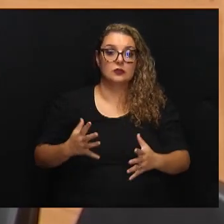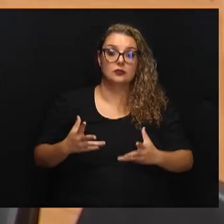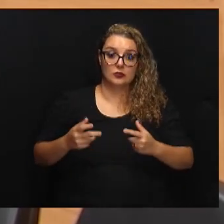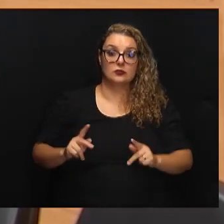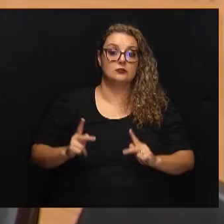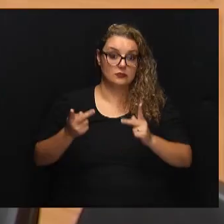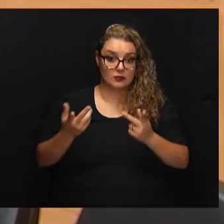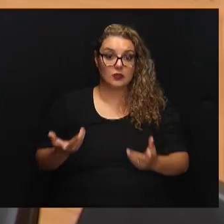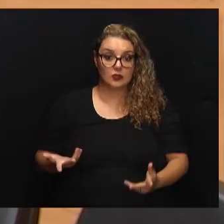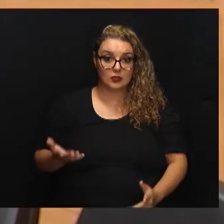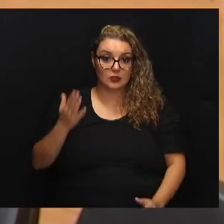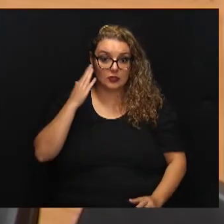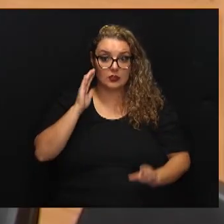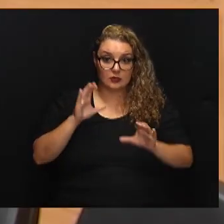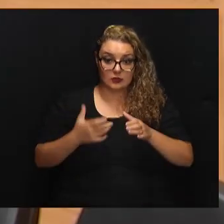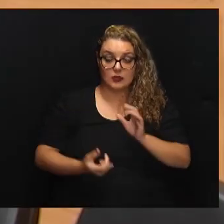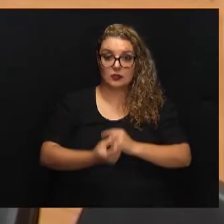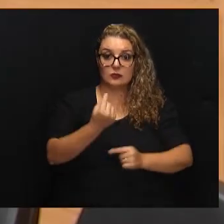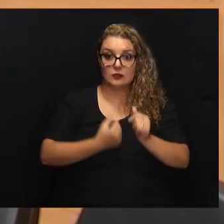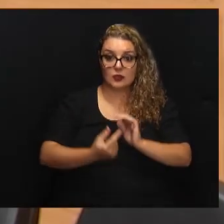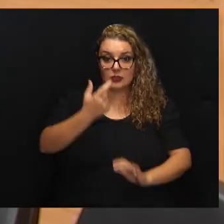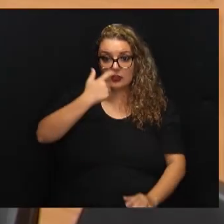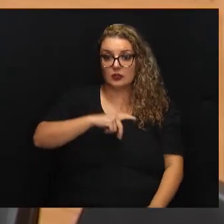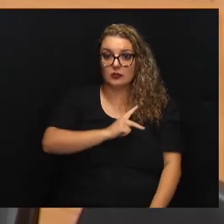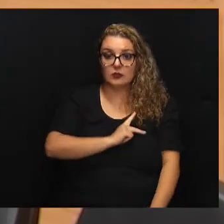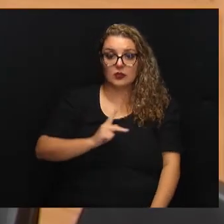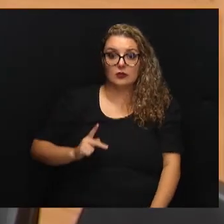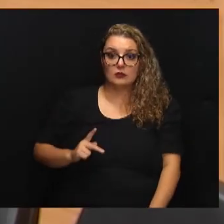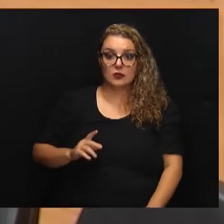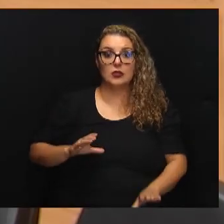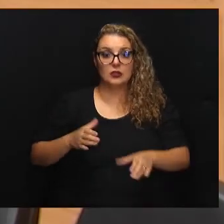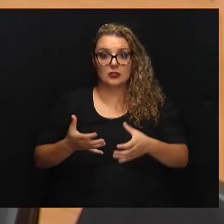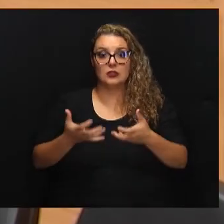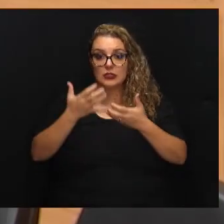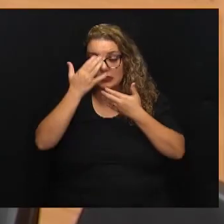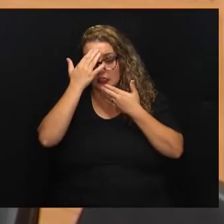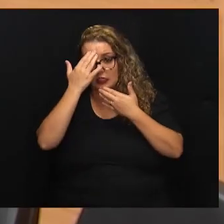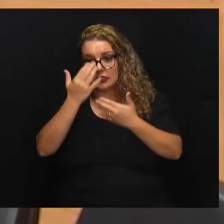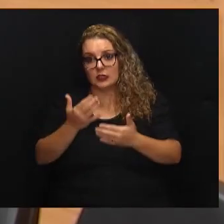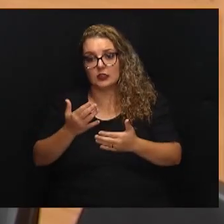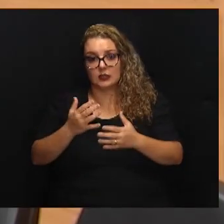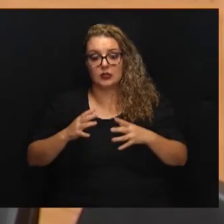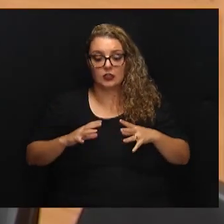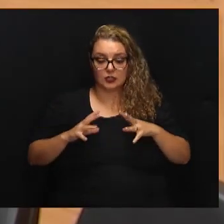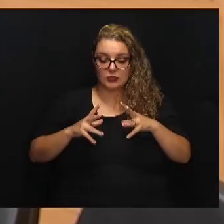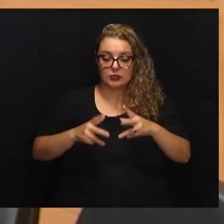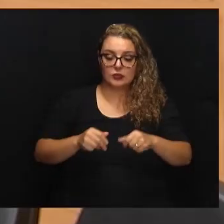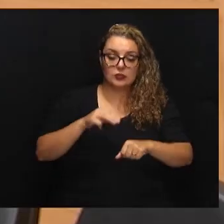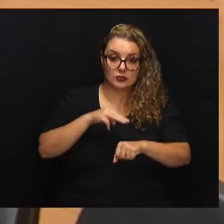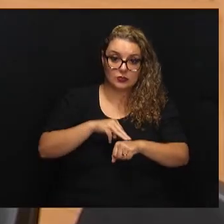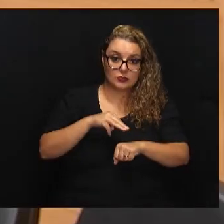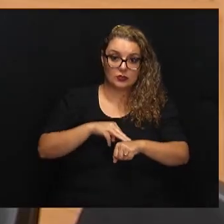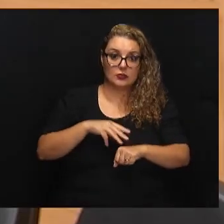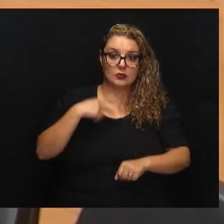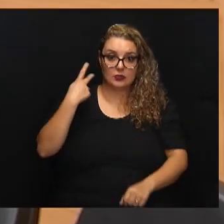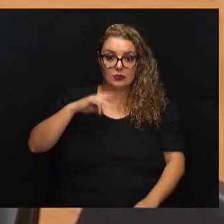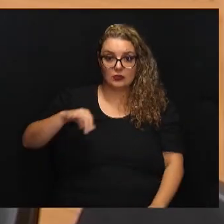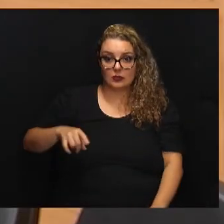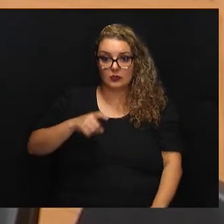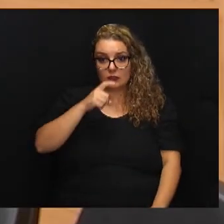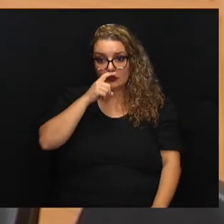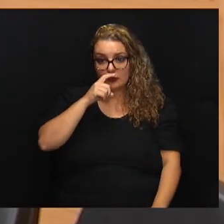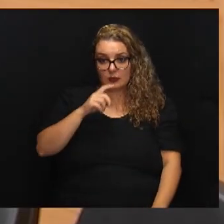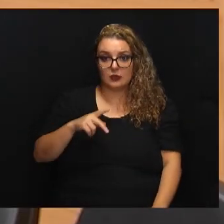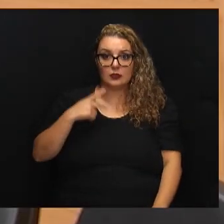Comissão de Finanças, aqui eu presidindo a comissão, e gostaria já de agradecer a todos os membros, que é o vereador Jorge Schneider, o